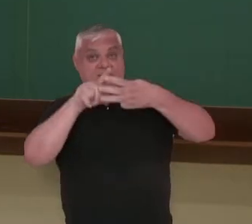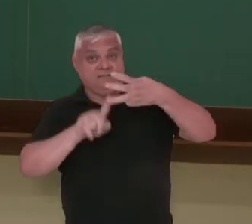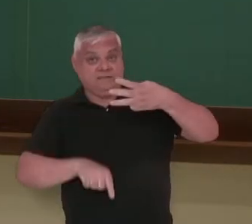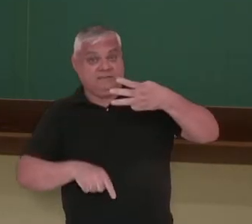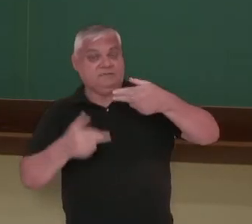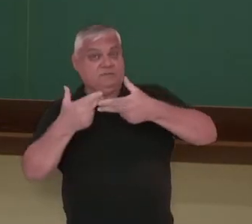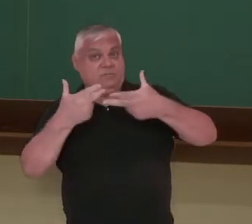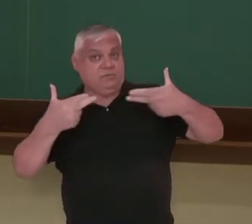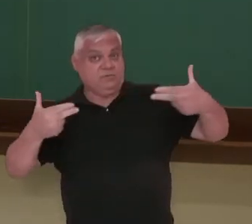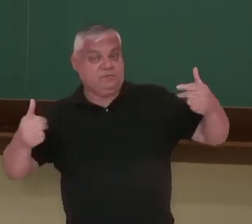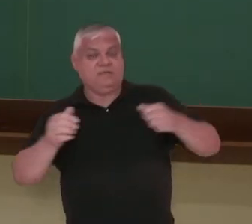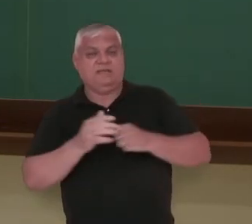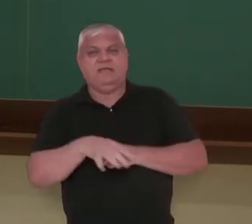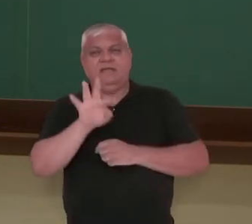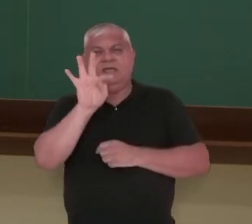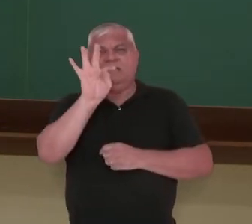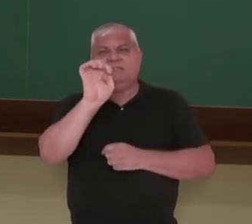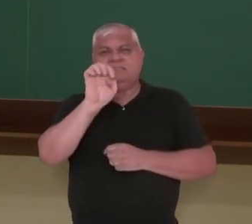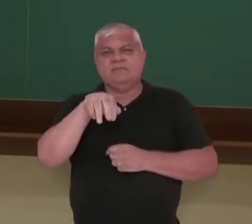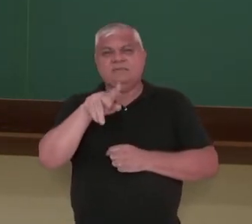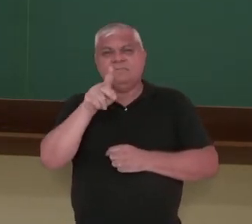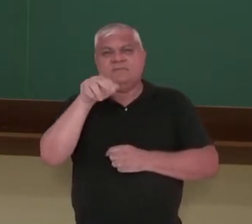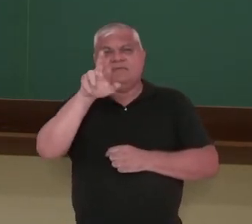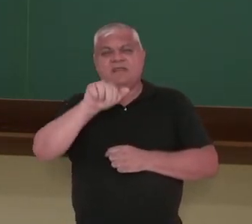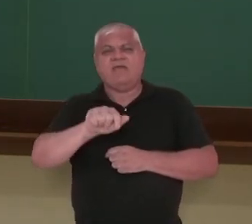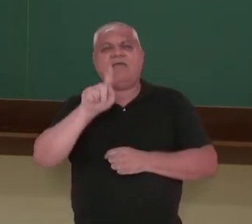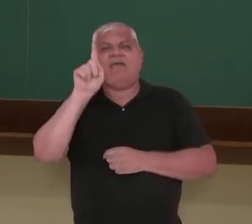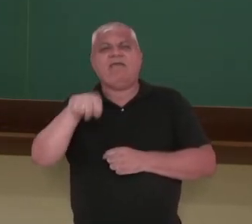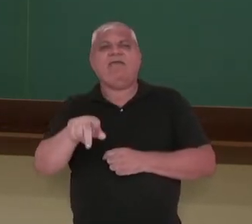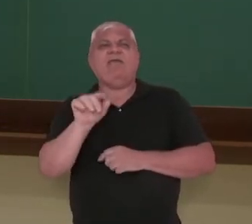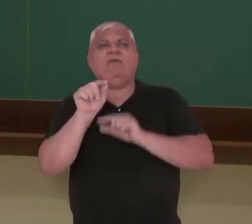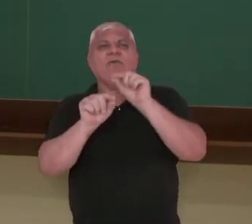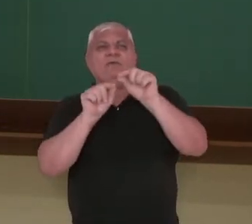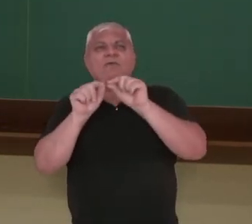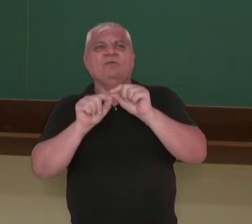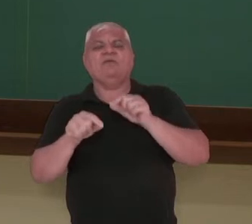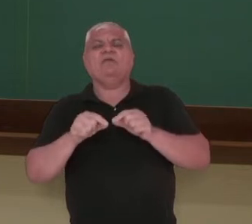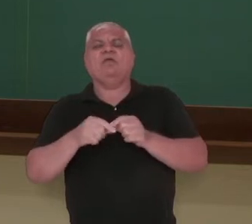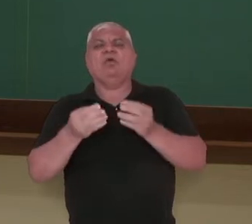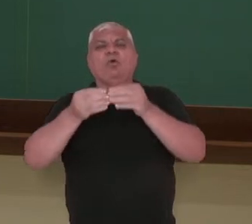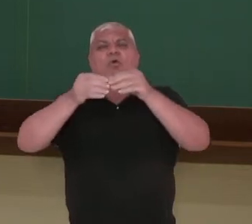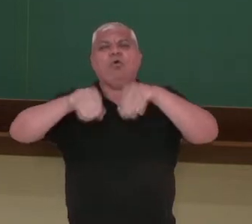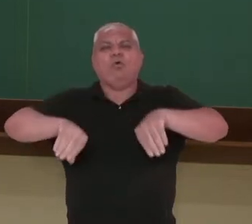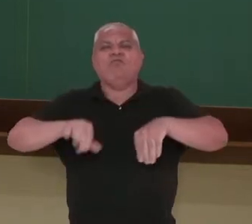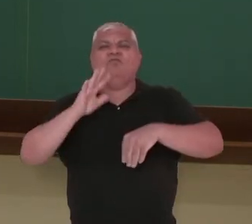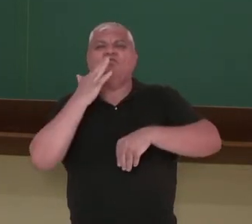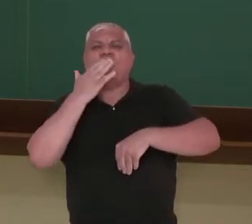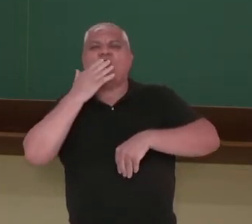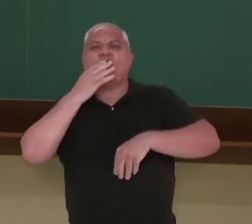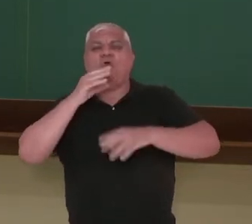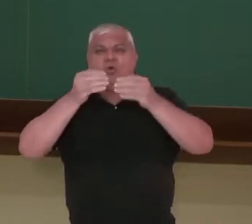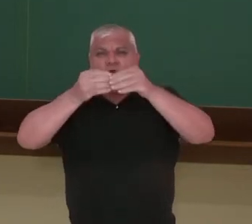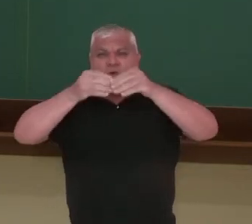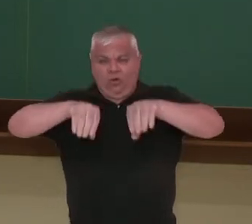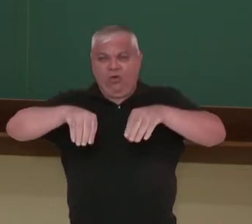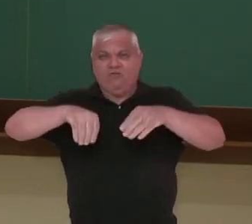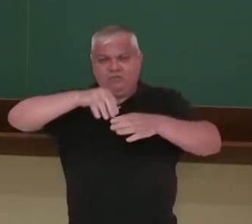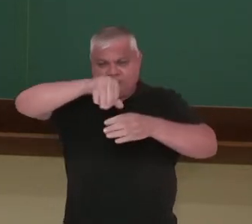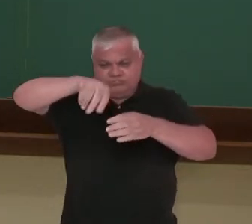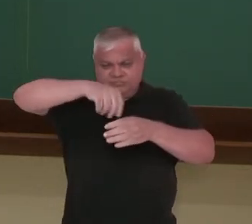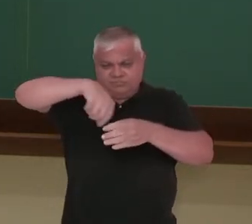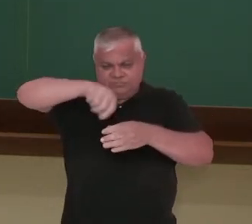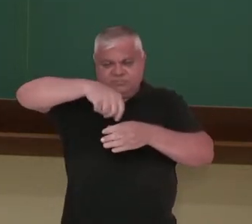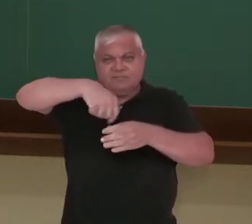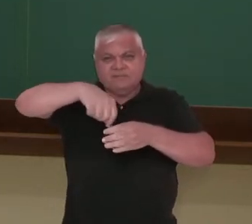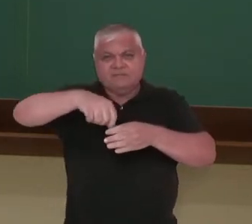da pintura. Nós temos a pintura têmpera. A pintura têmpera é a mais antiga das tintas, feita com ovo e pigmento natural. Ou seja, você pegava um pigmento natural,